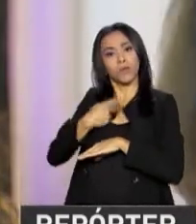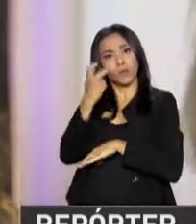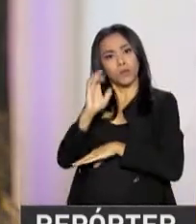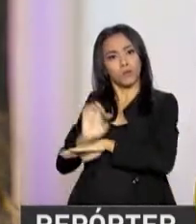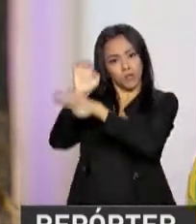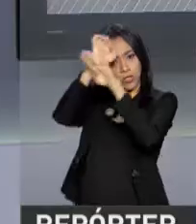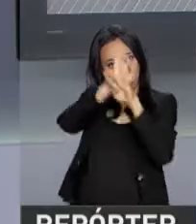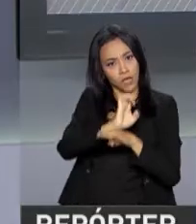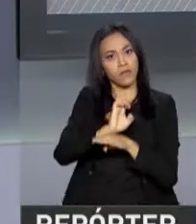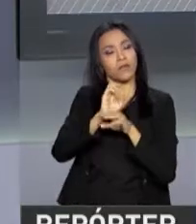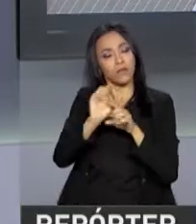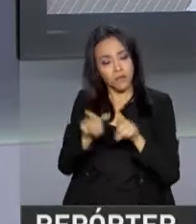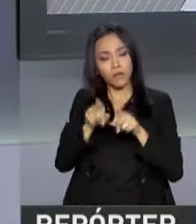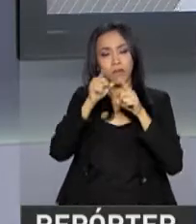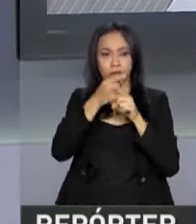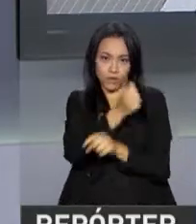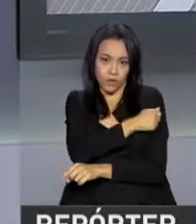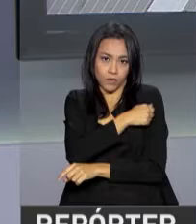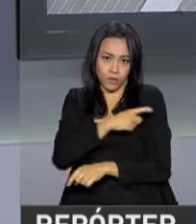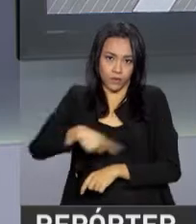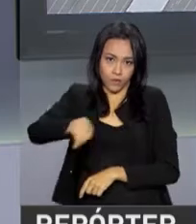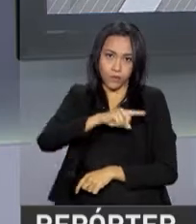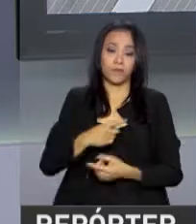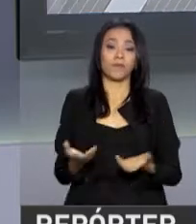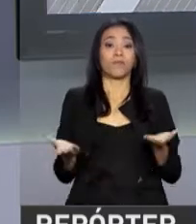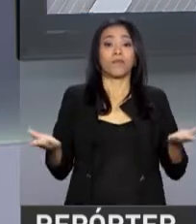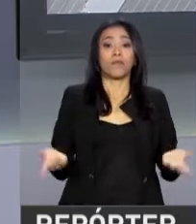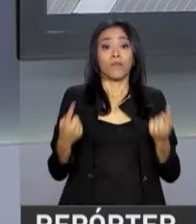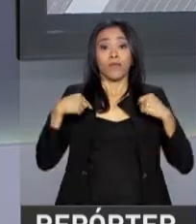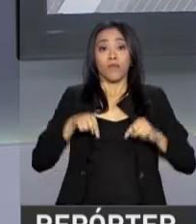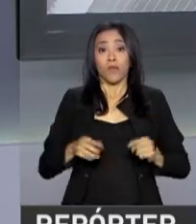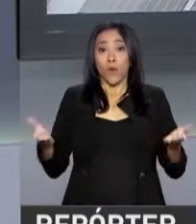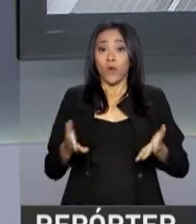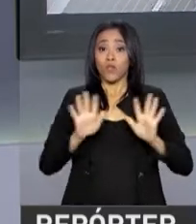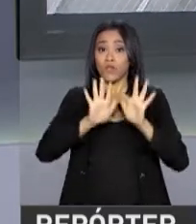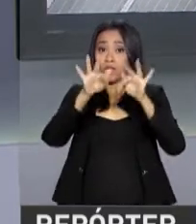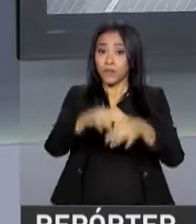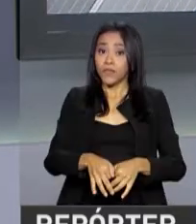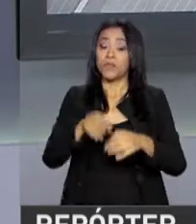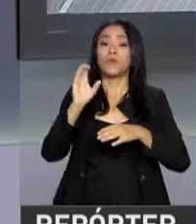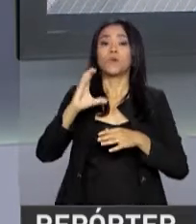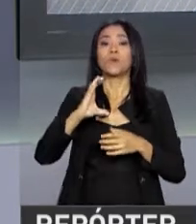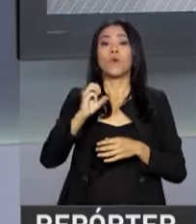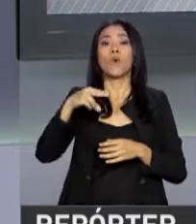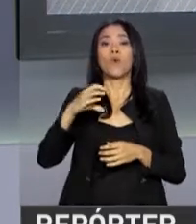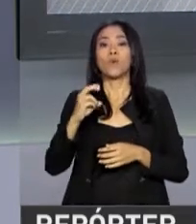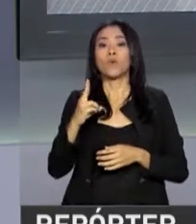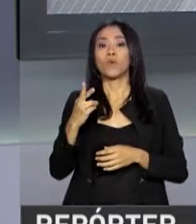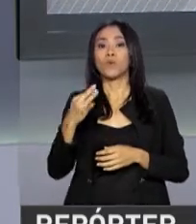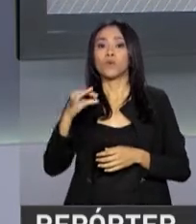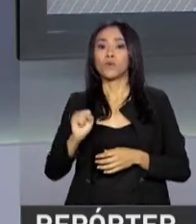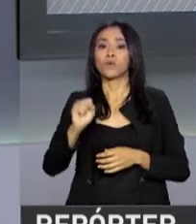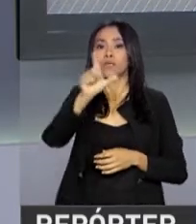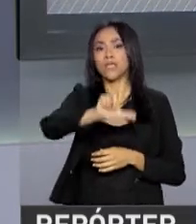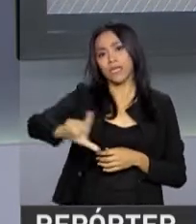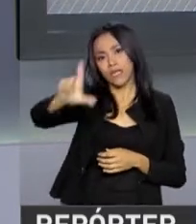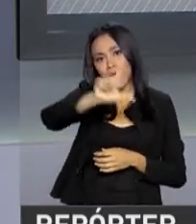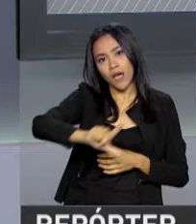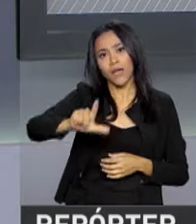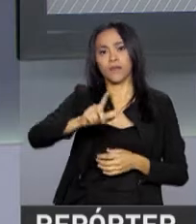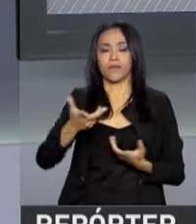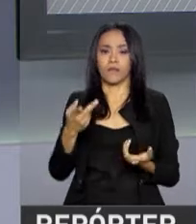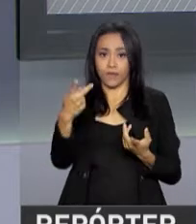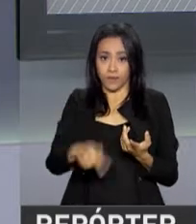estudantes termina hoje o prazo para inscrição no concurso literário faça parte dessa história do fundo nacional